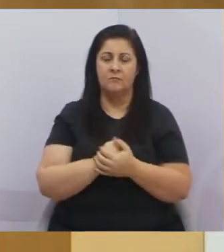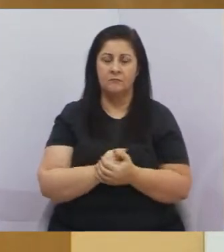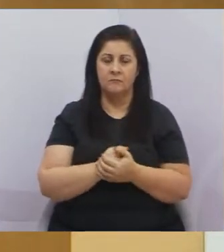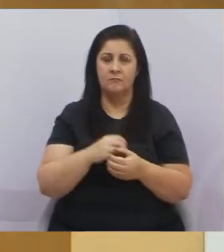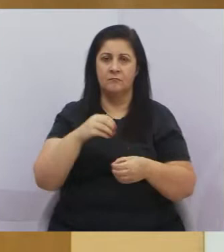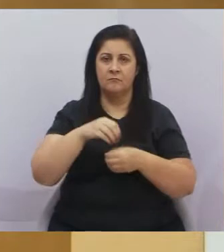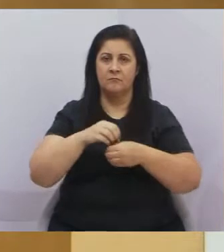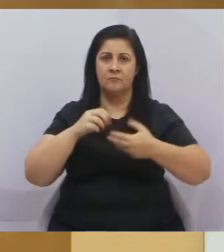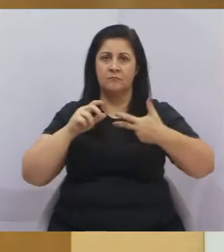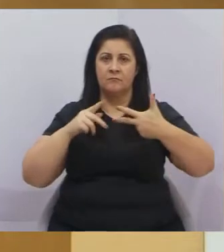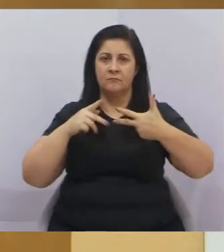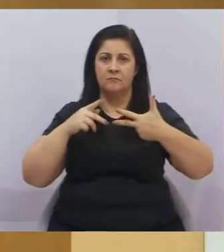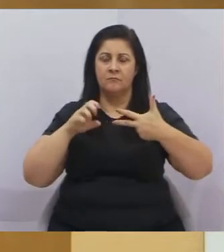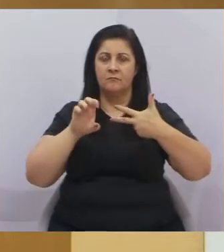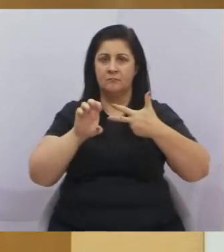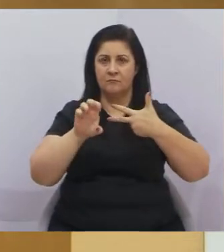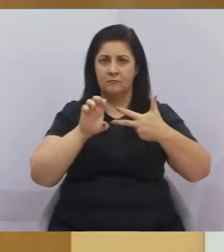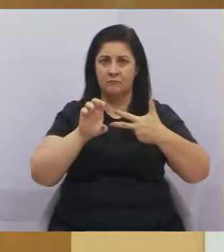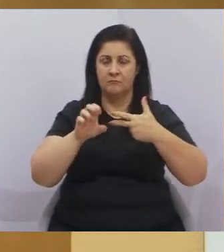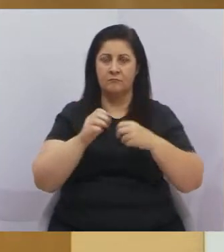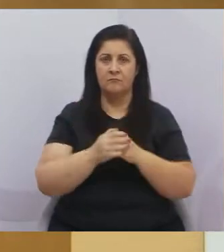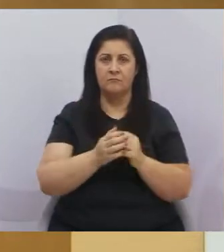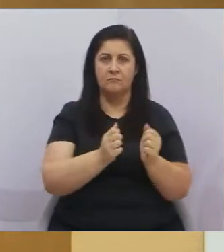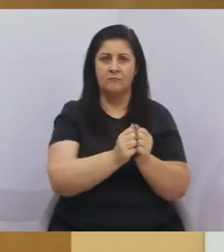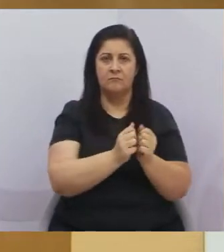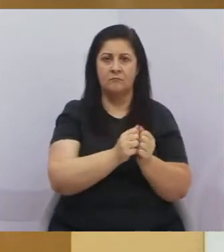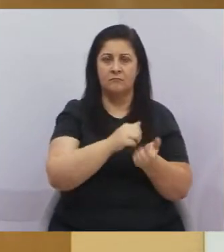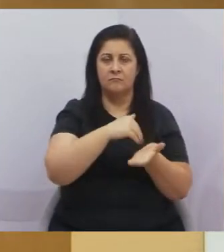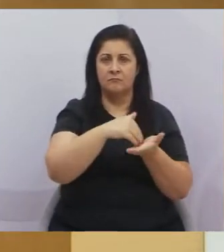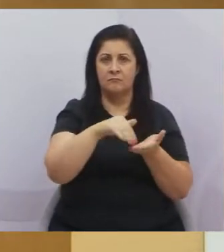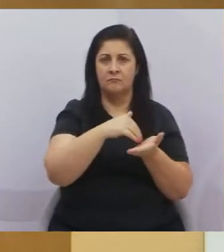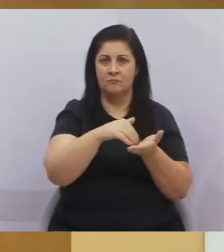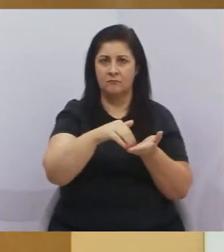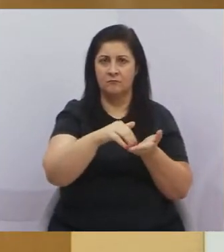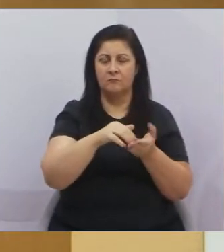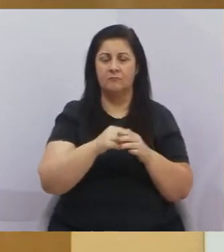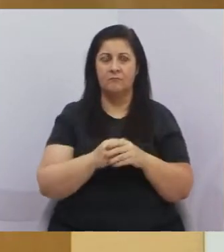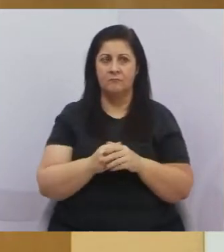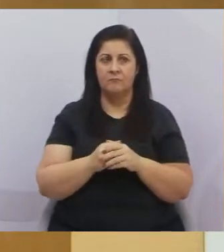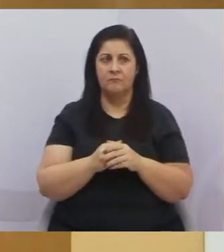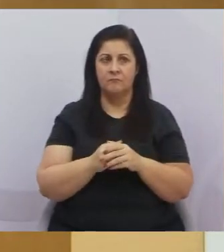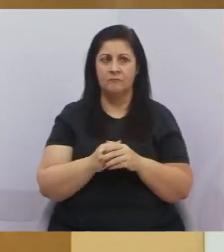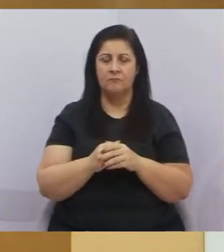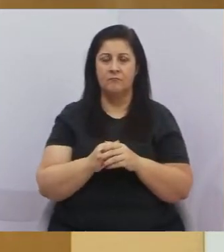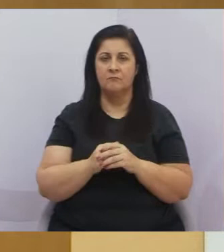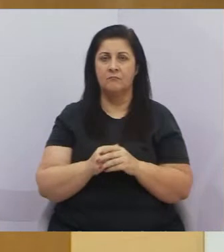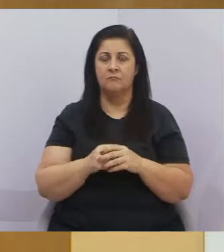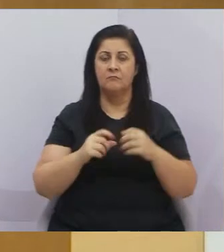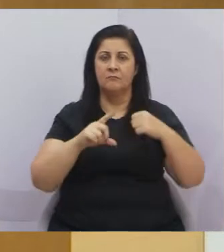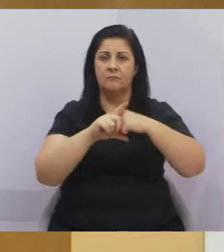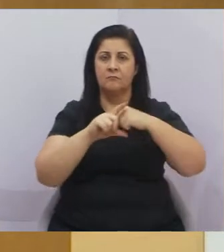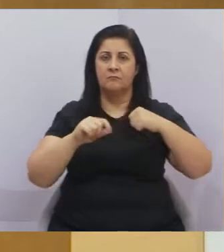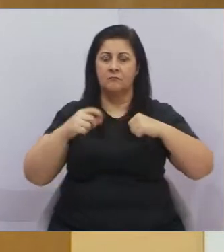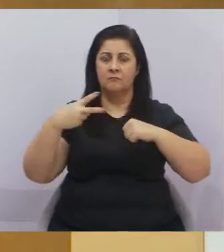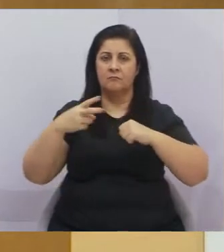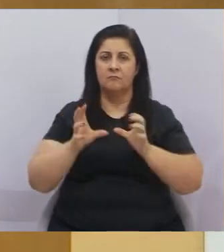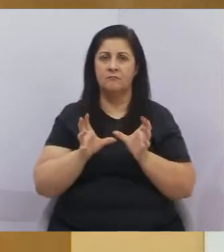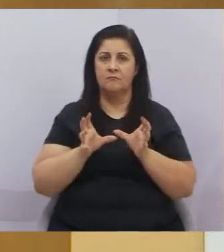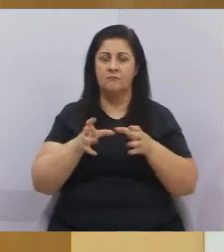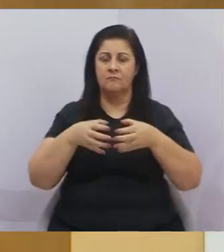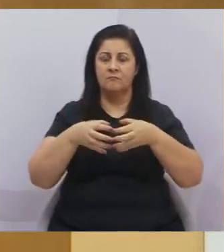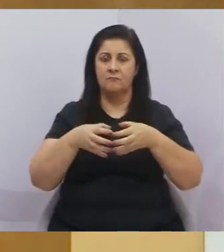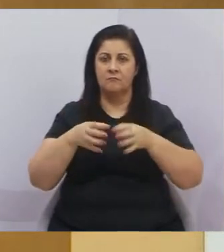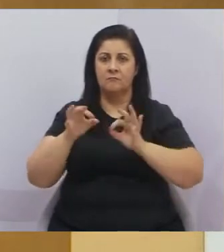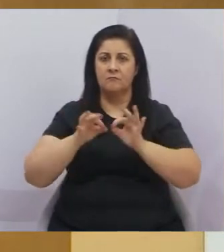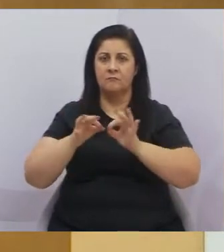Executivo, vinculado à Secretaria Extraordinária de Igualdade e Direitos Humanos. Artigo 2º. O Conselho Municipal de Promoção de